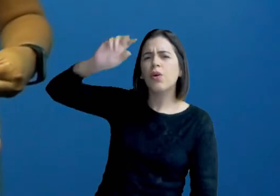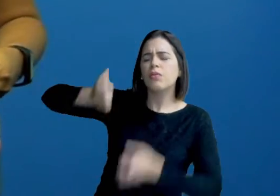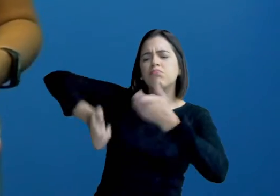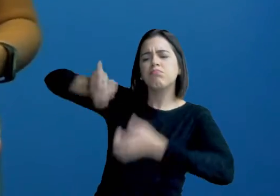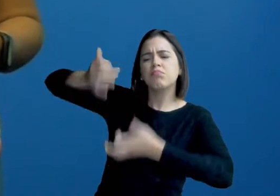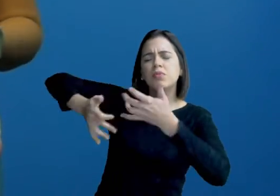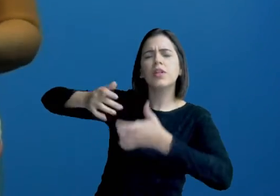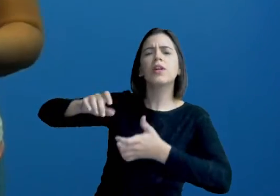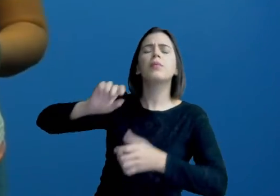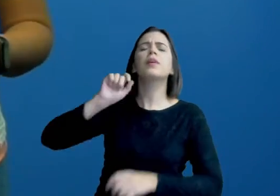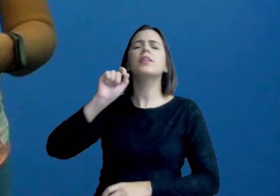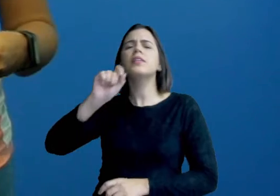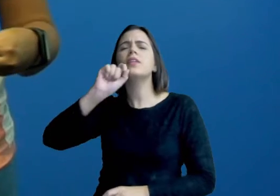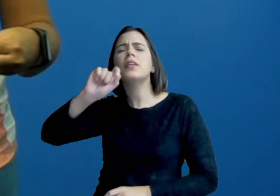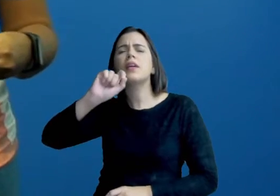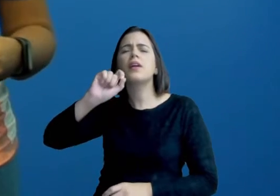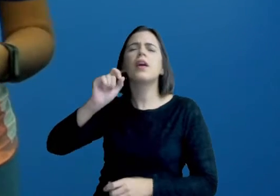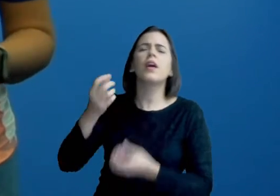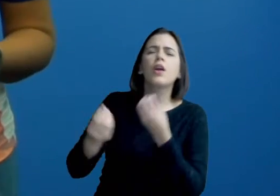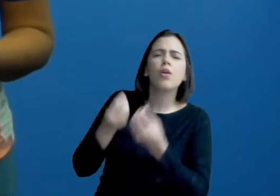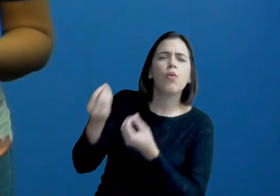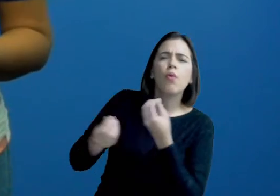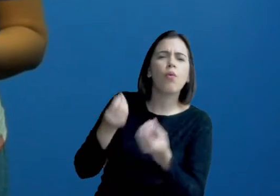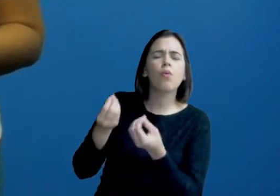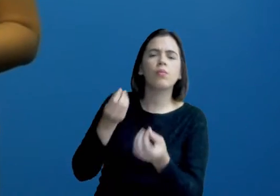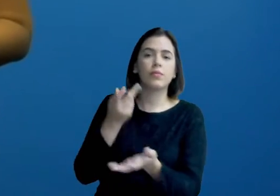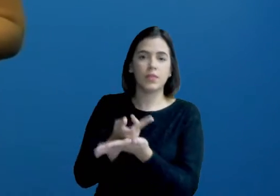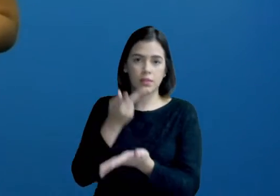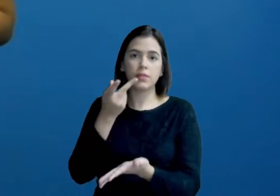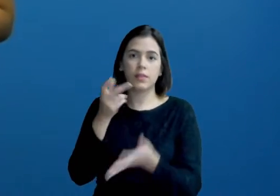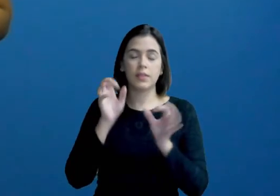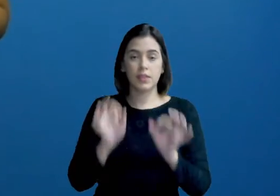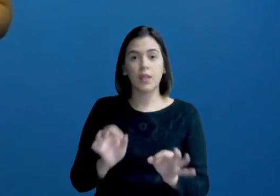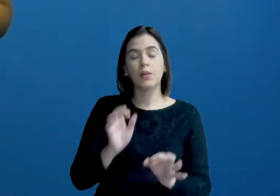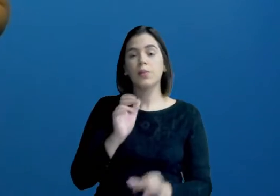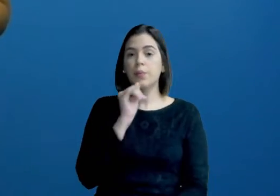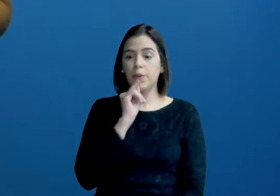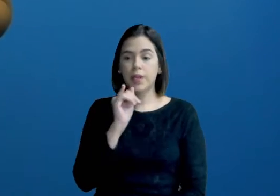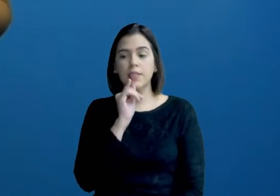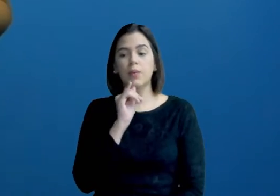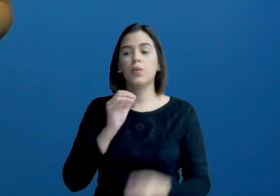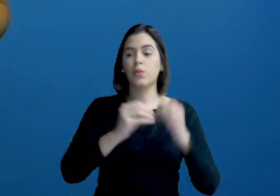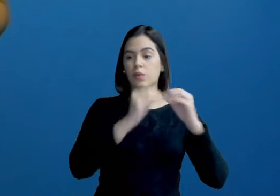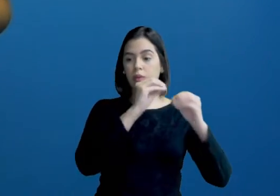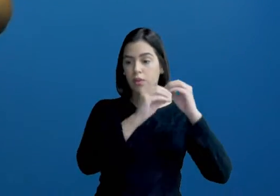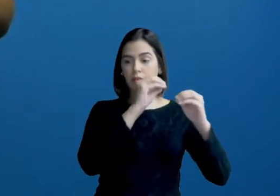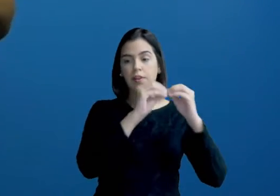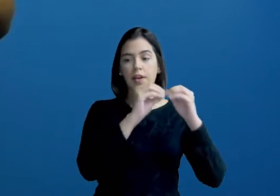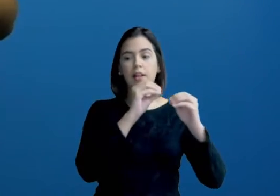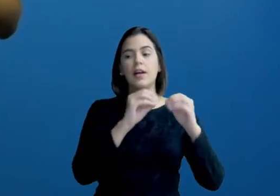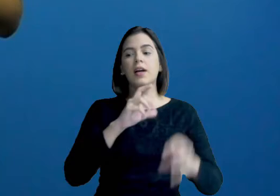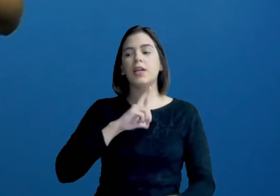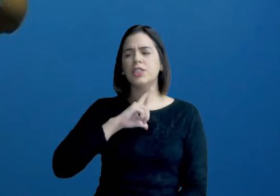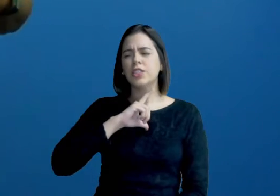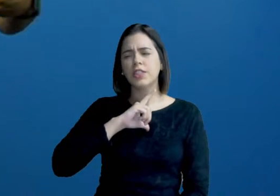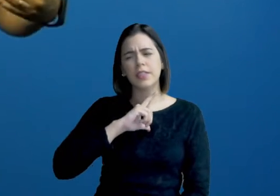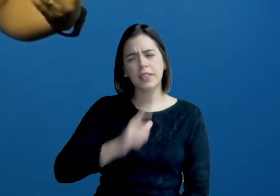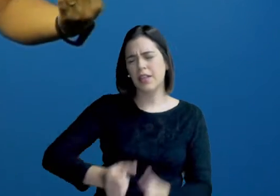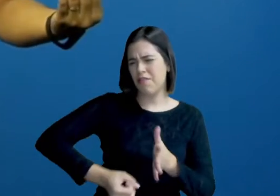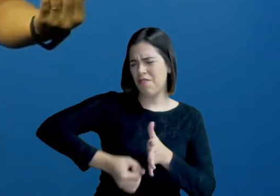a história fala, em torno de que essa história acontece, certo? Por exemplo, numa novela, a gente